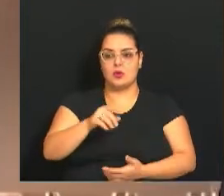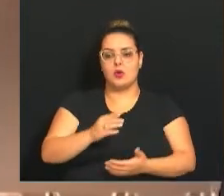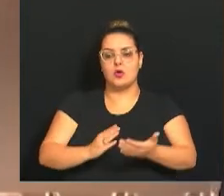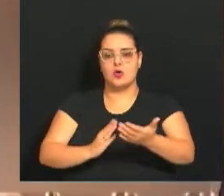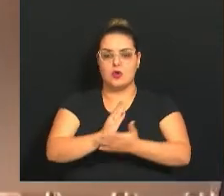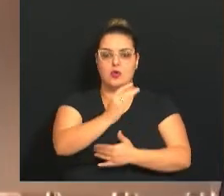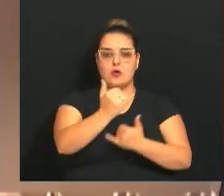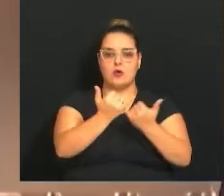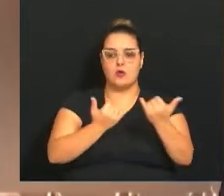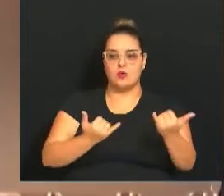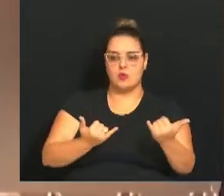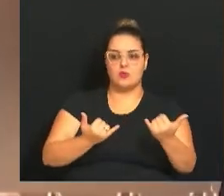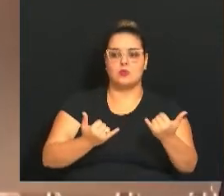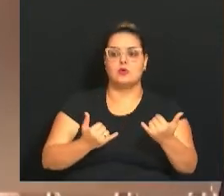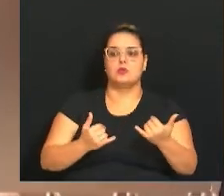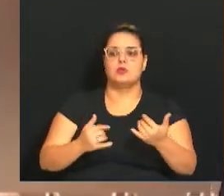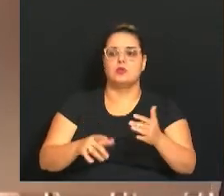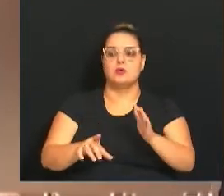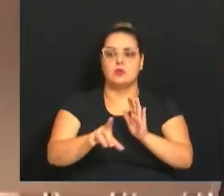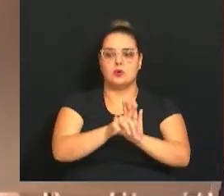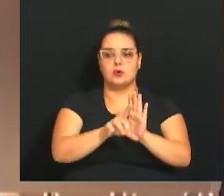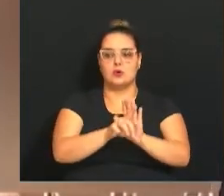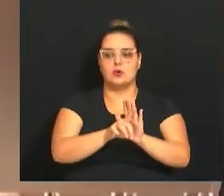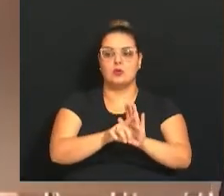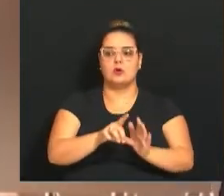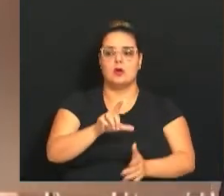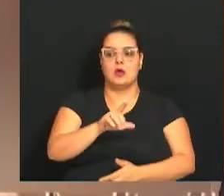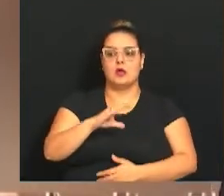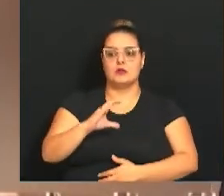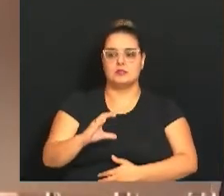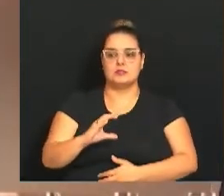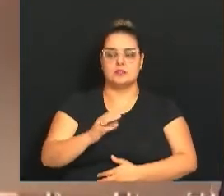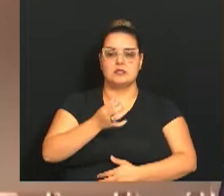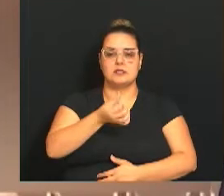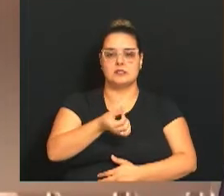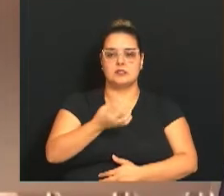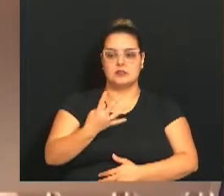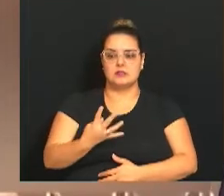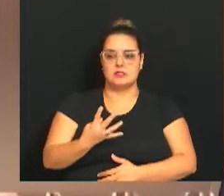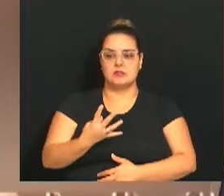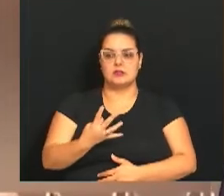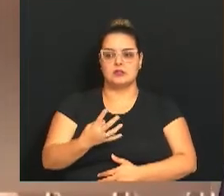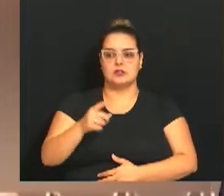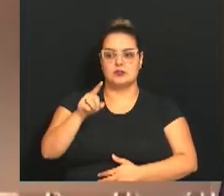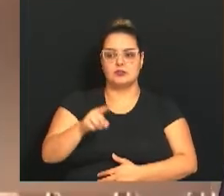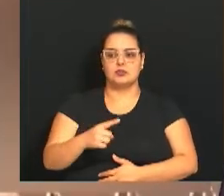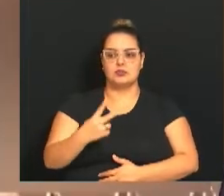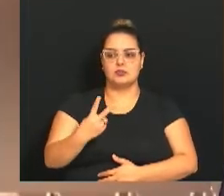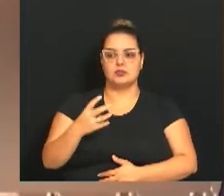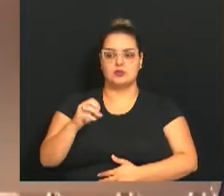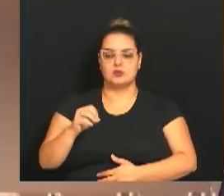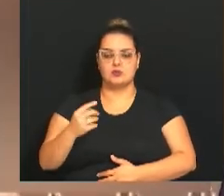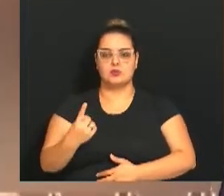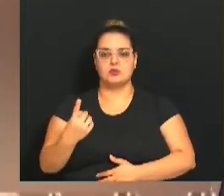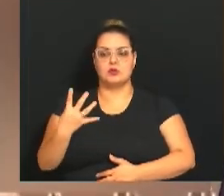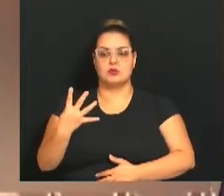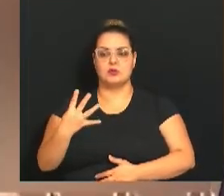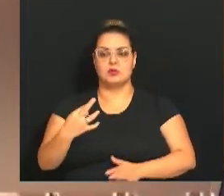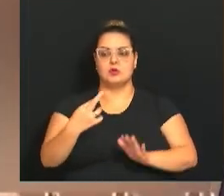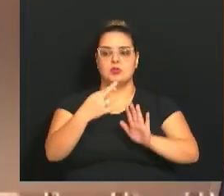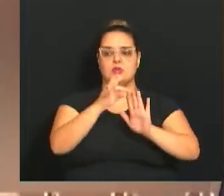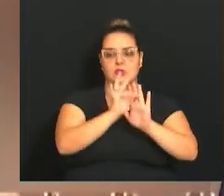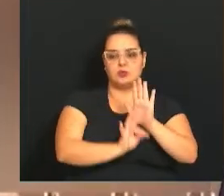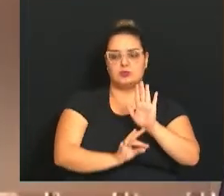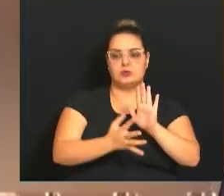o dispositivo da LC número 64 de 2014, com a redação que lhe foi dada